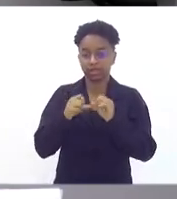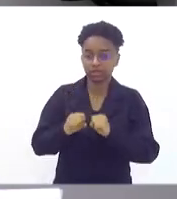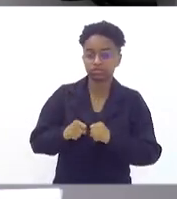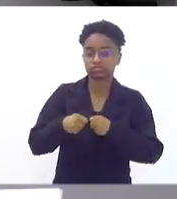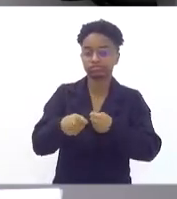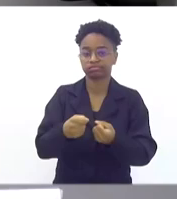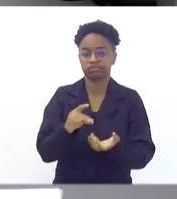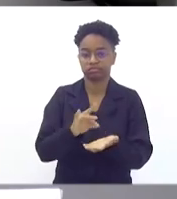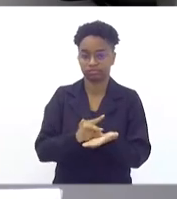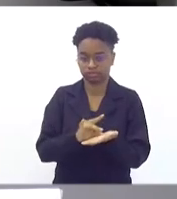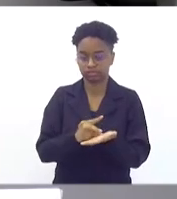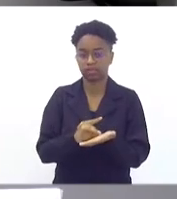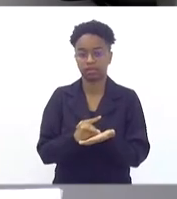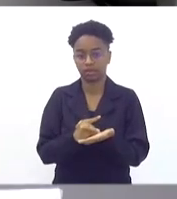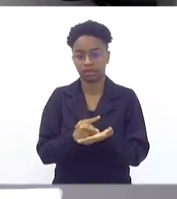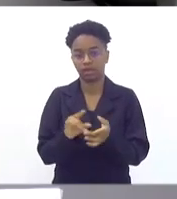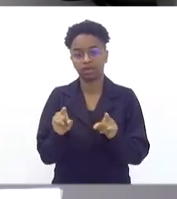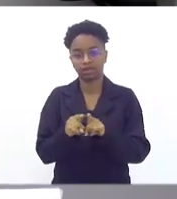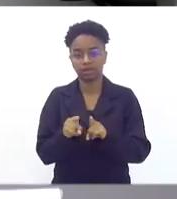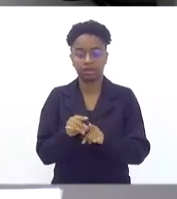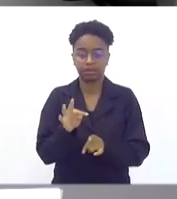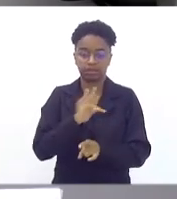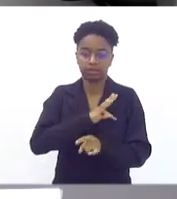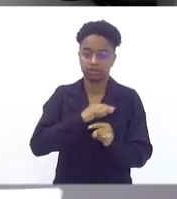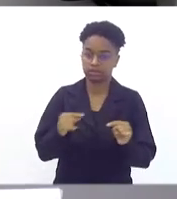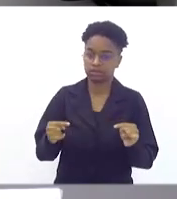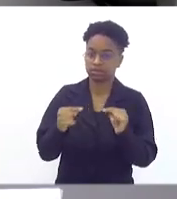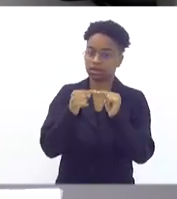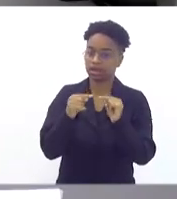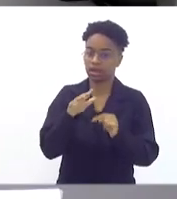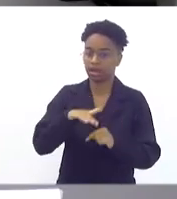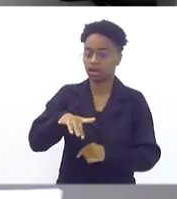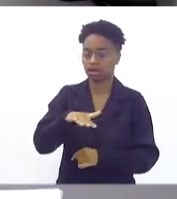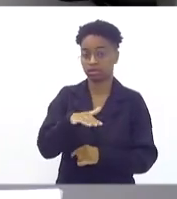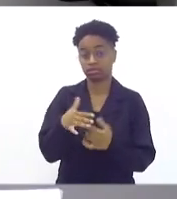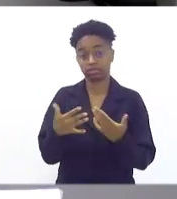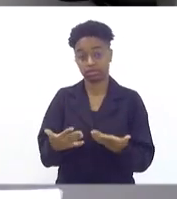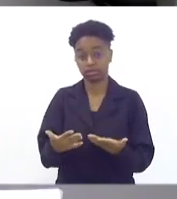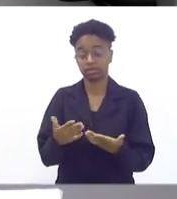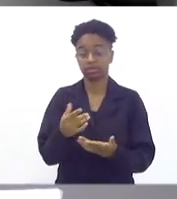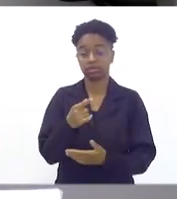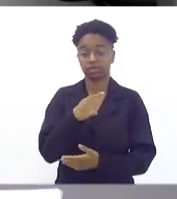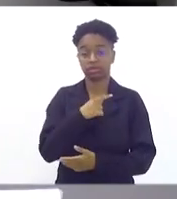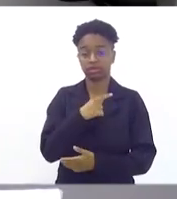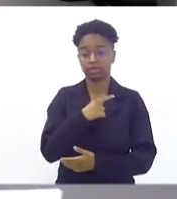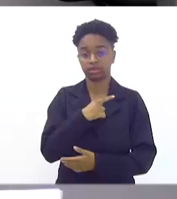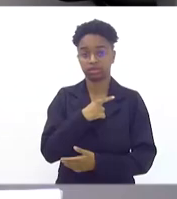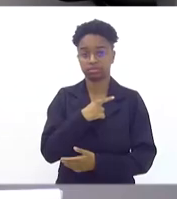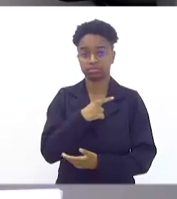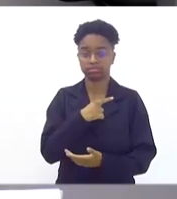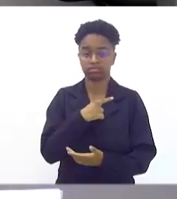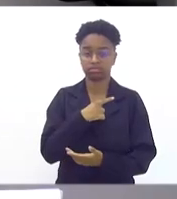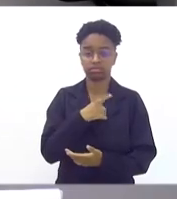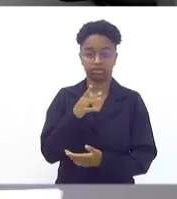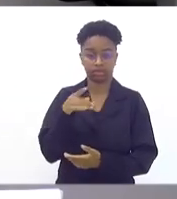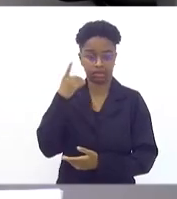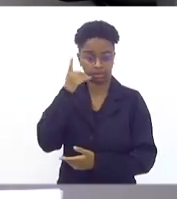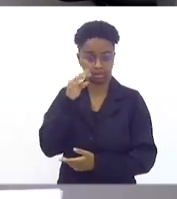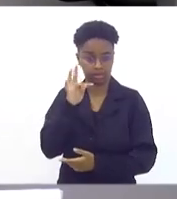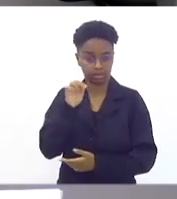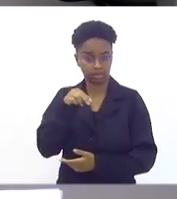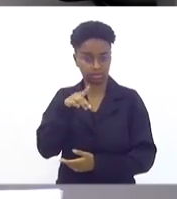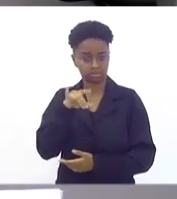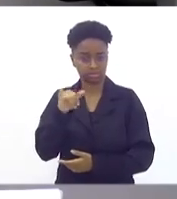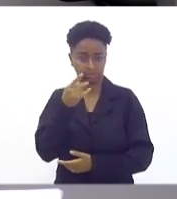muito grande e muito técnica no assunto e existia E aí o deputado Tandy foi bem feliz